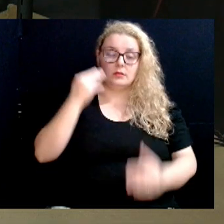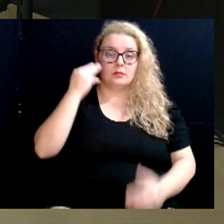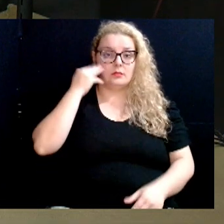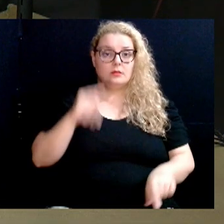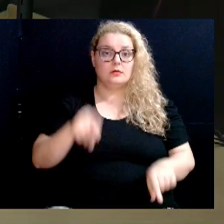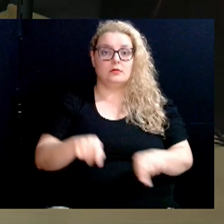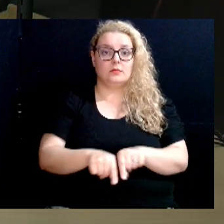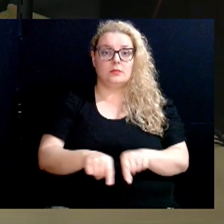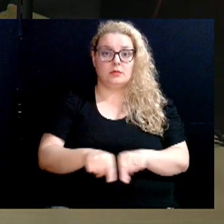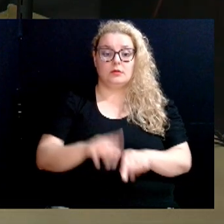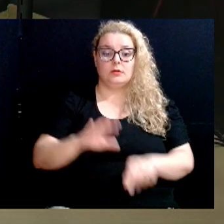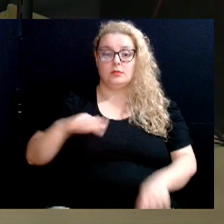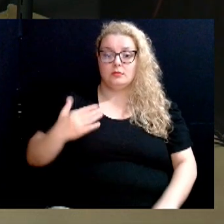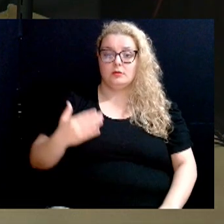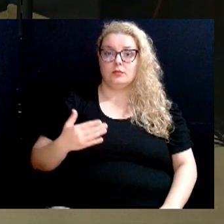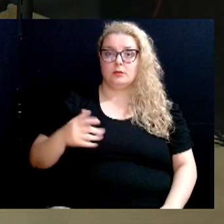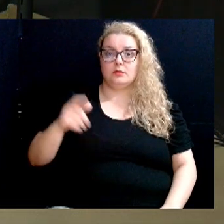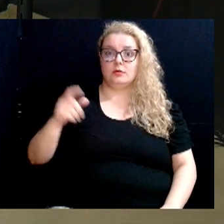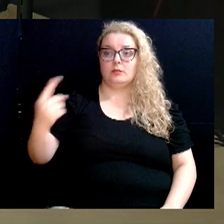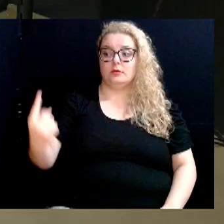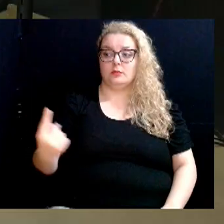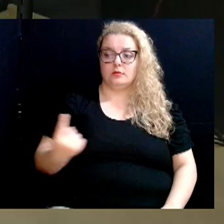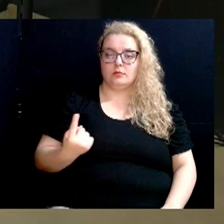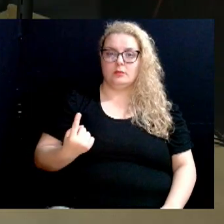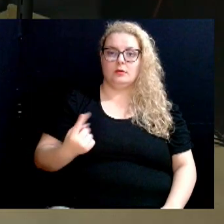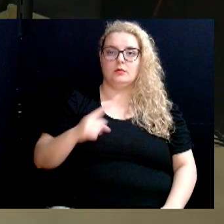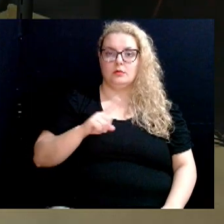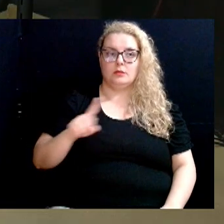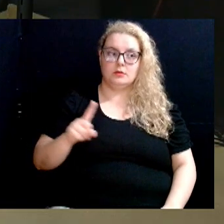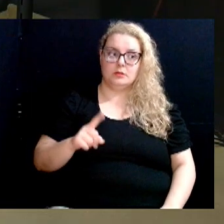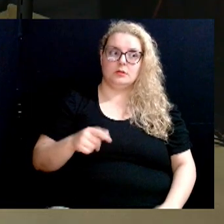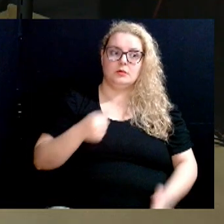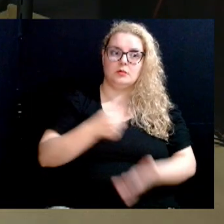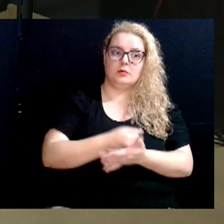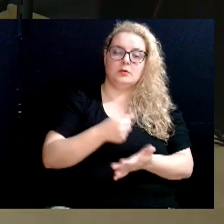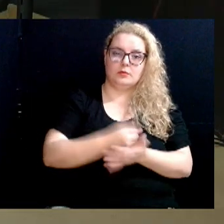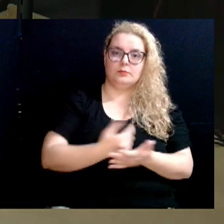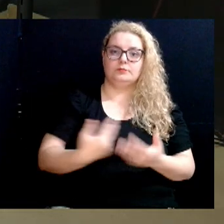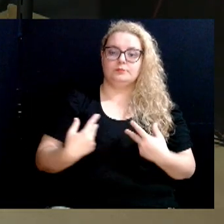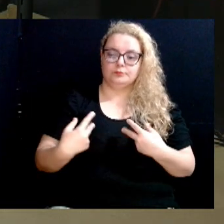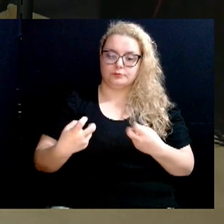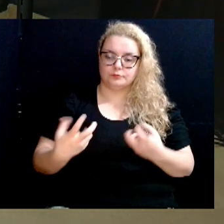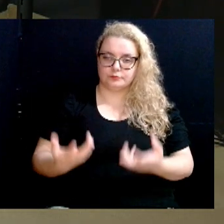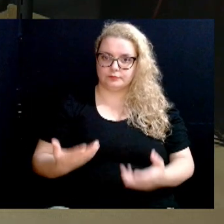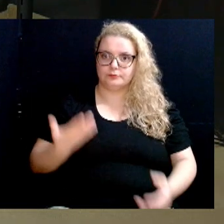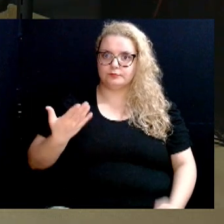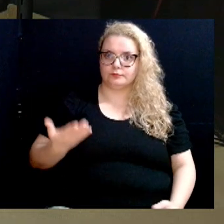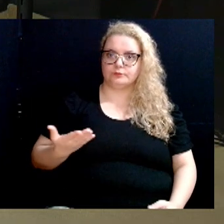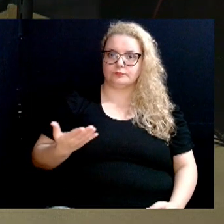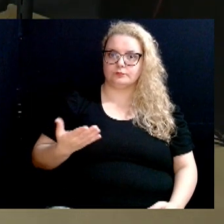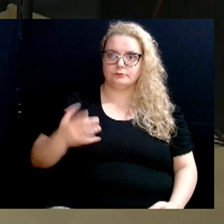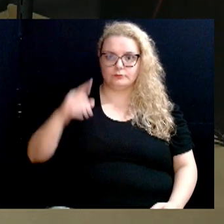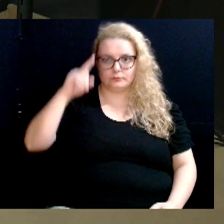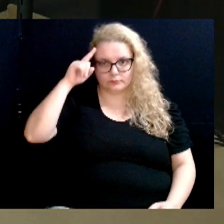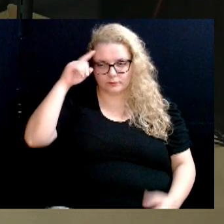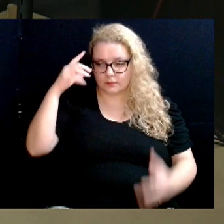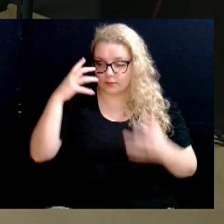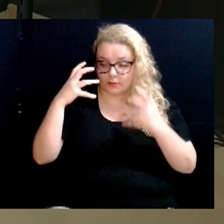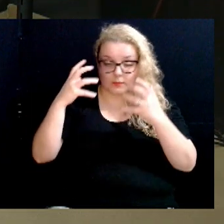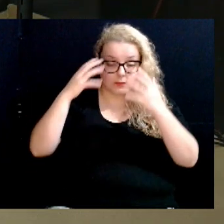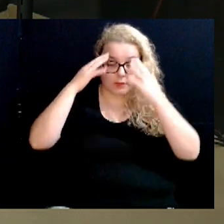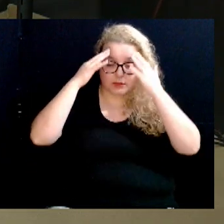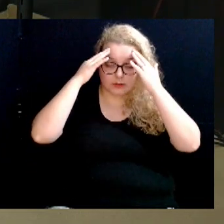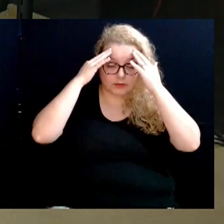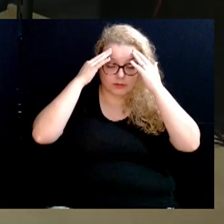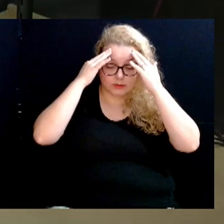o outro chega sem essa obrigação e percebe que você está naquele dia estressante, e não é por